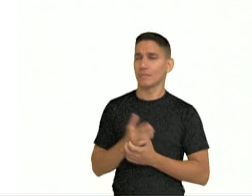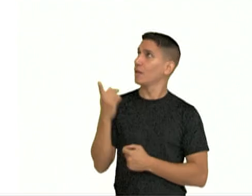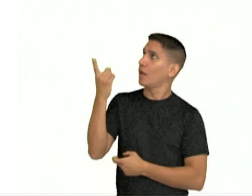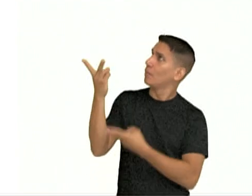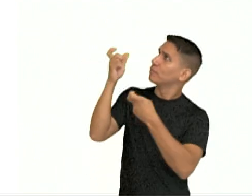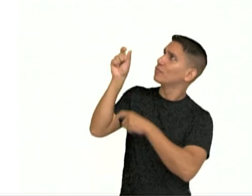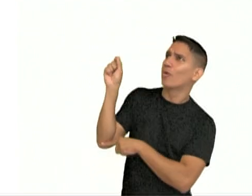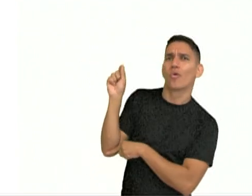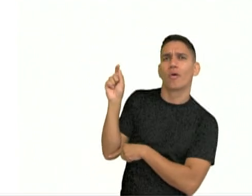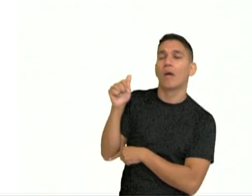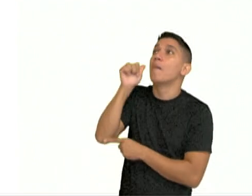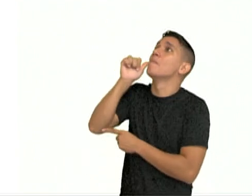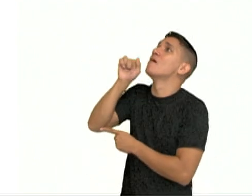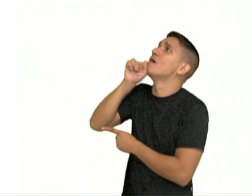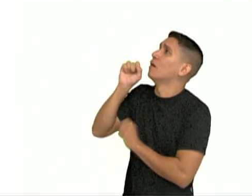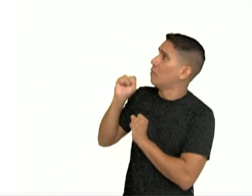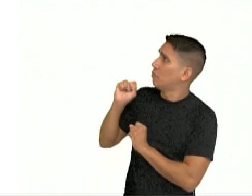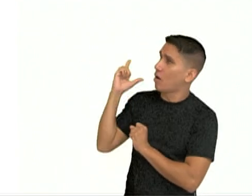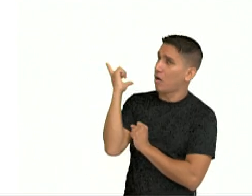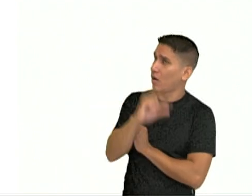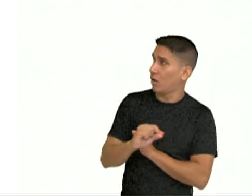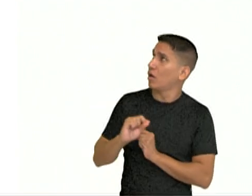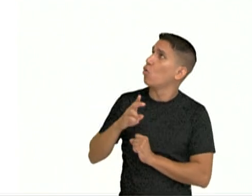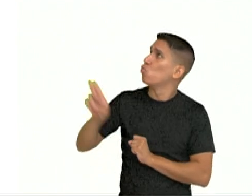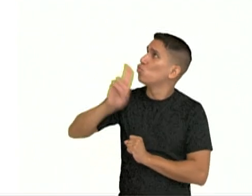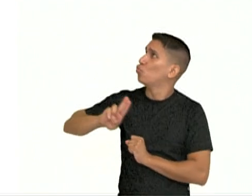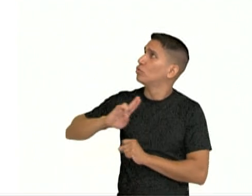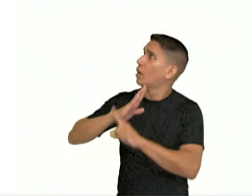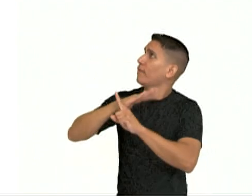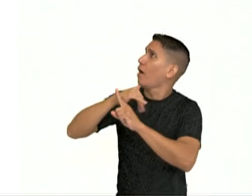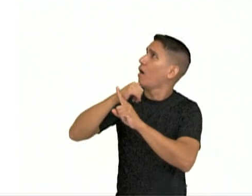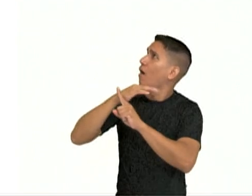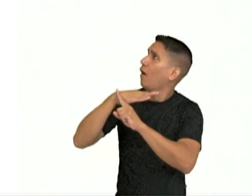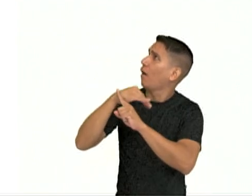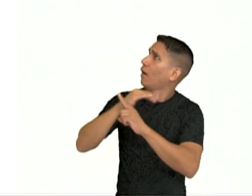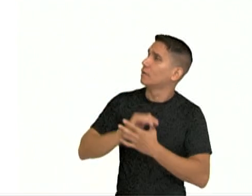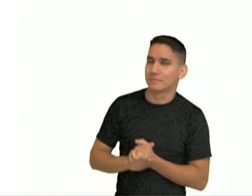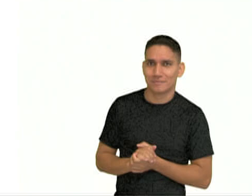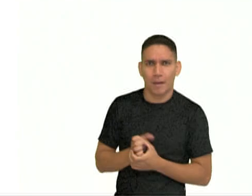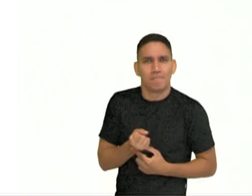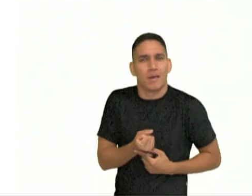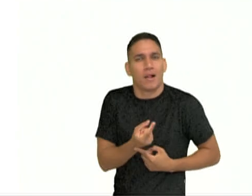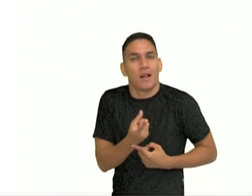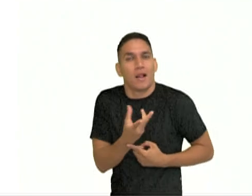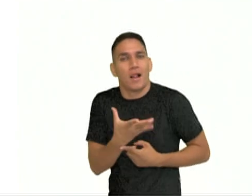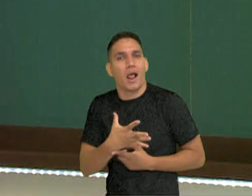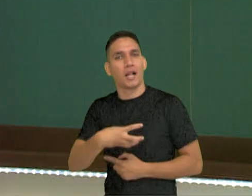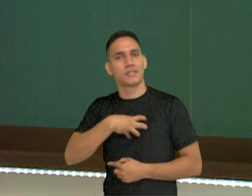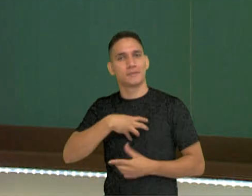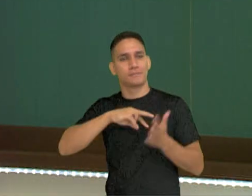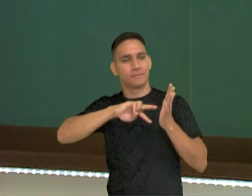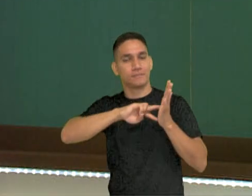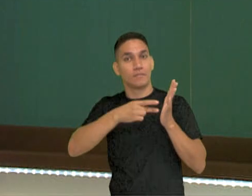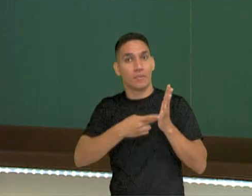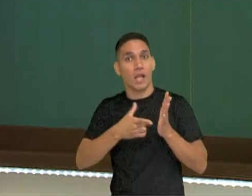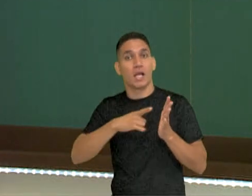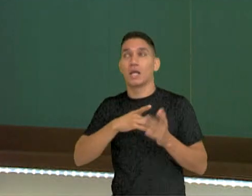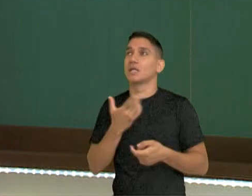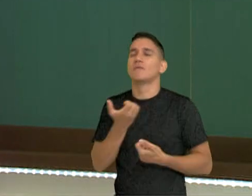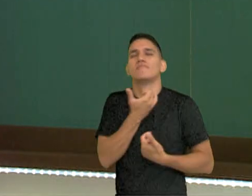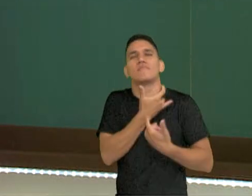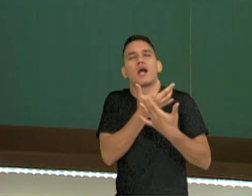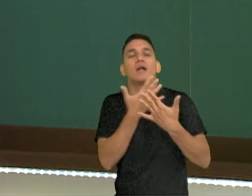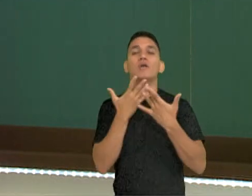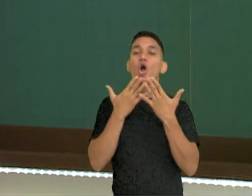ó, mamãe, posso ir com a minha fantasia. Olha quanto significado essa foto, né? O quão